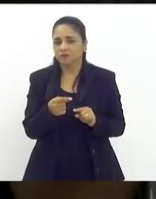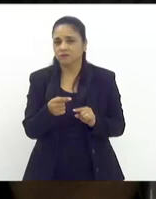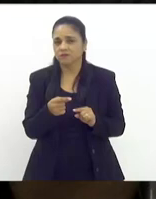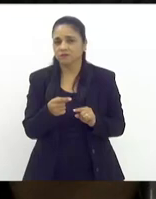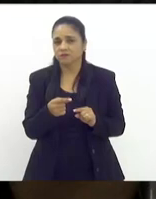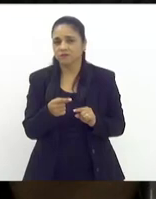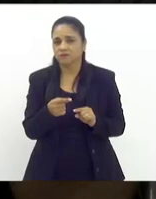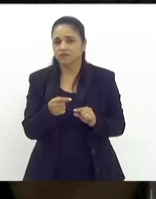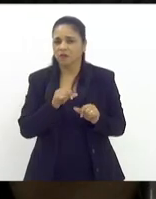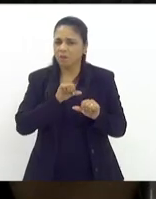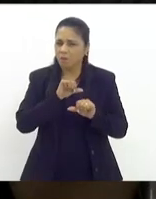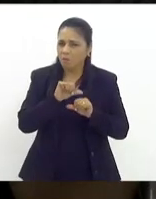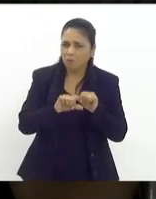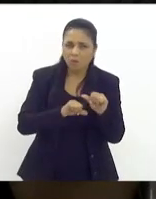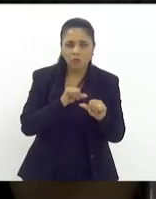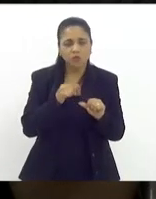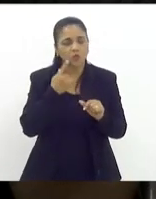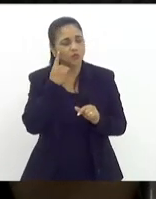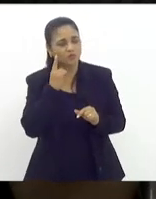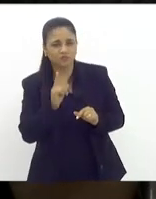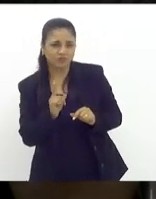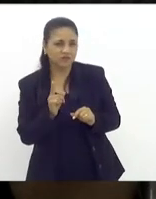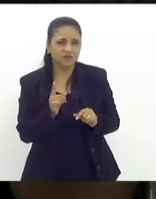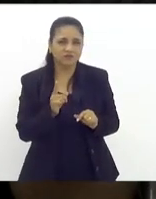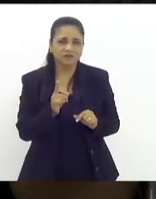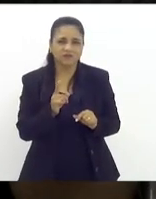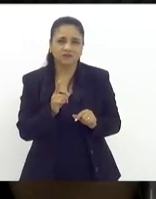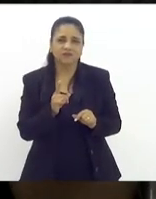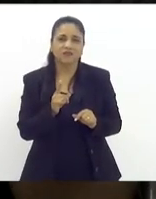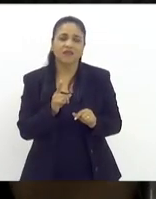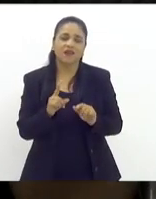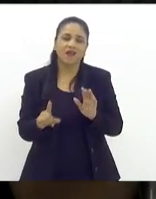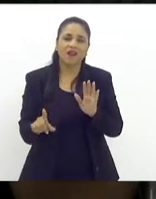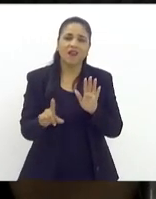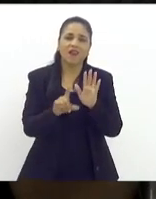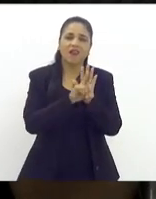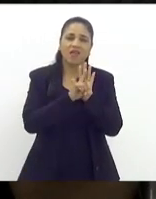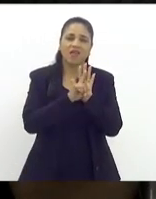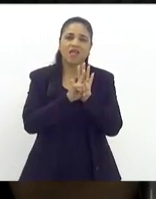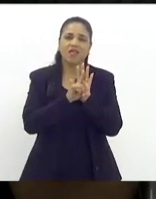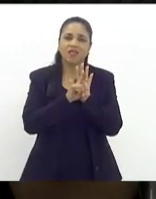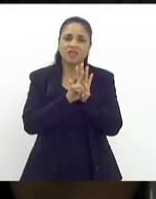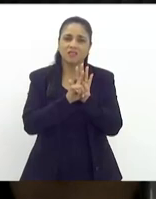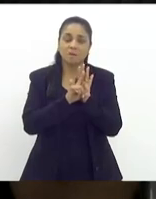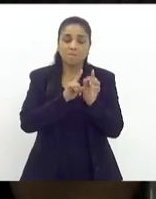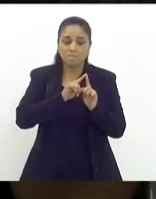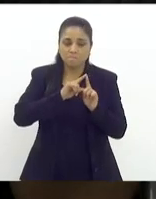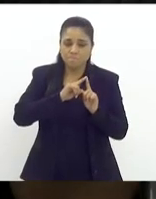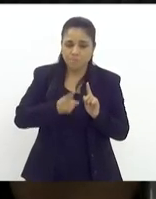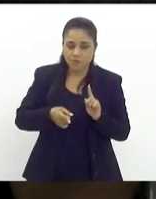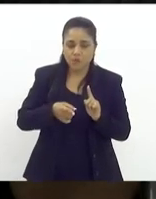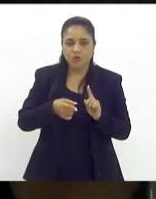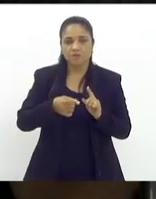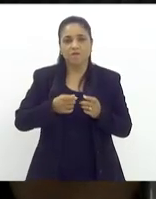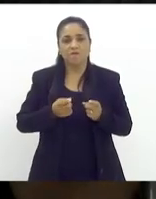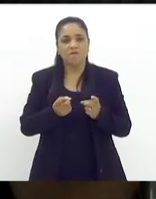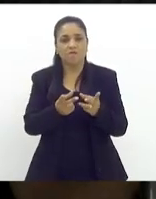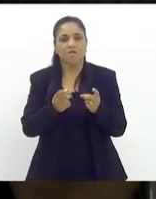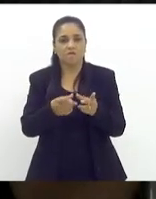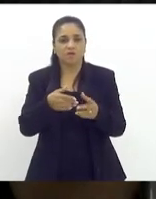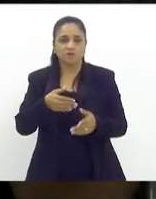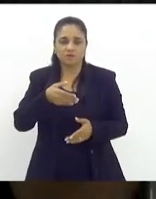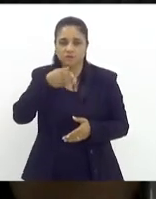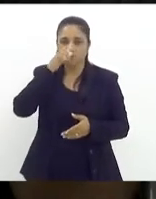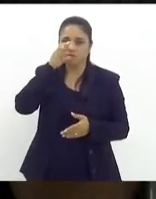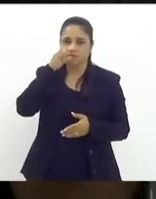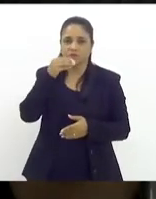se já foi alterado ou não, não sei, mas essa era a lei original, proíbe a venda de bebidas alcoólicas destinadas